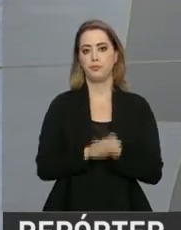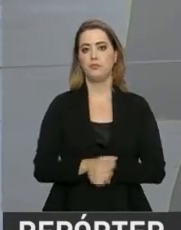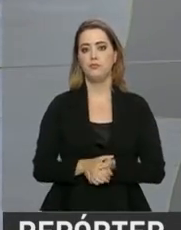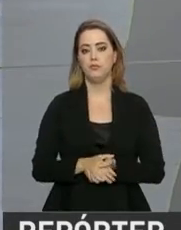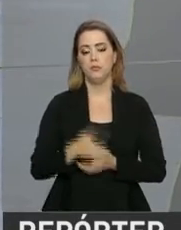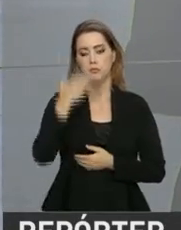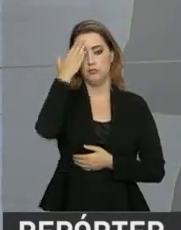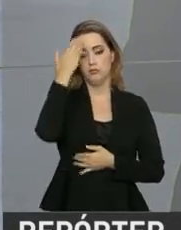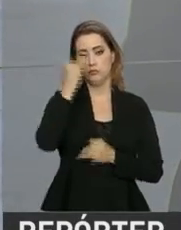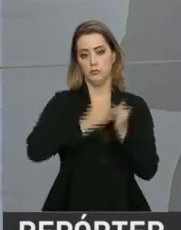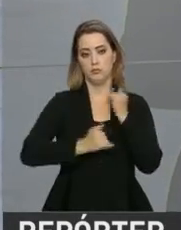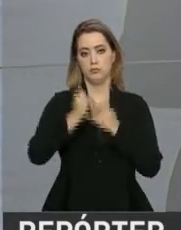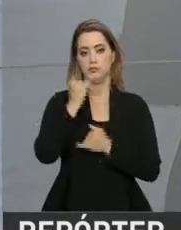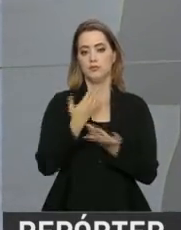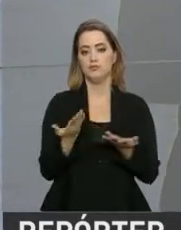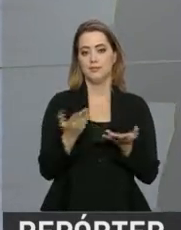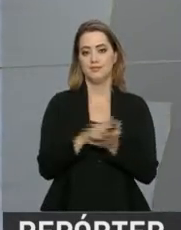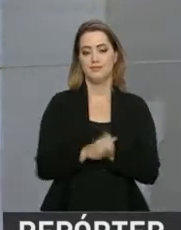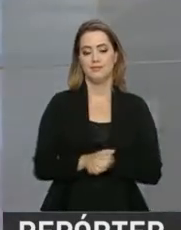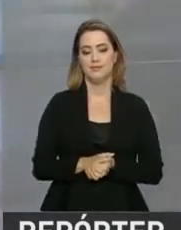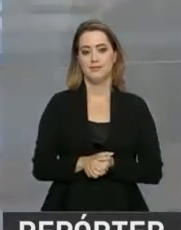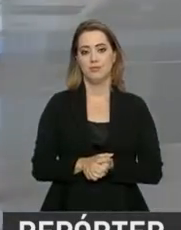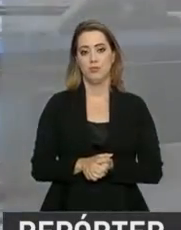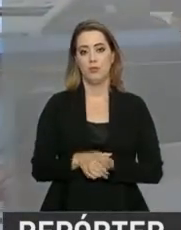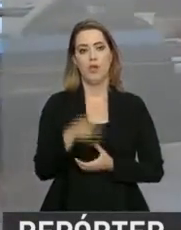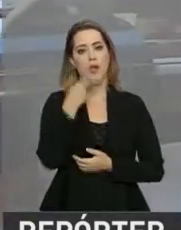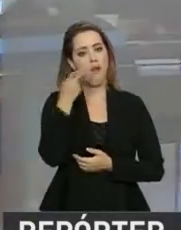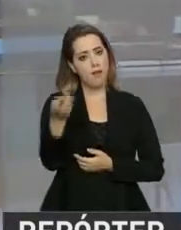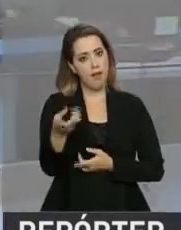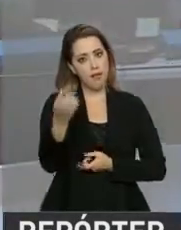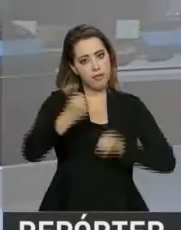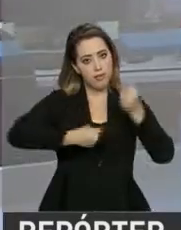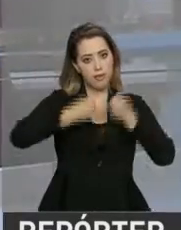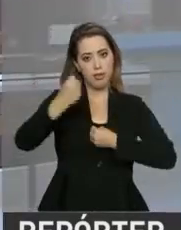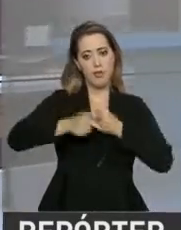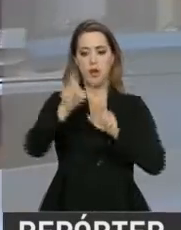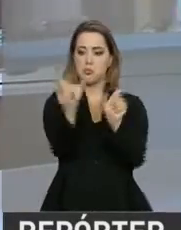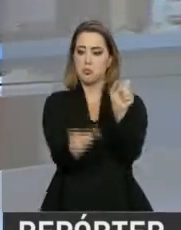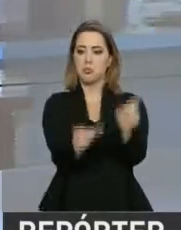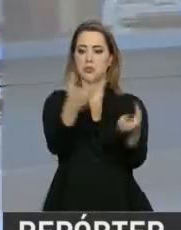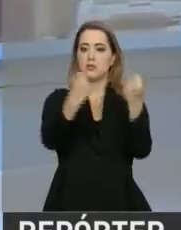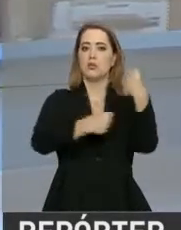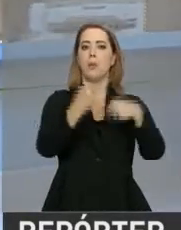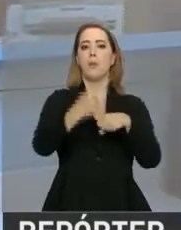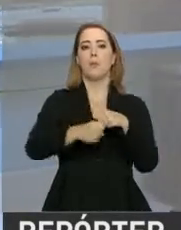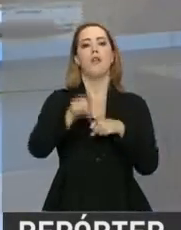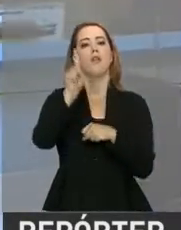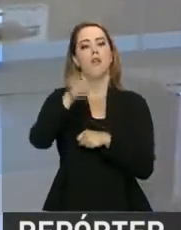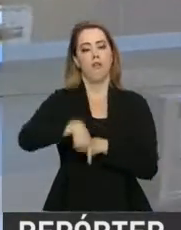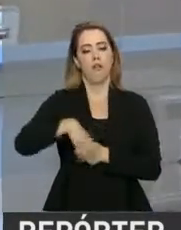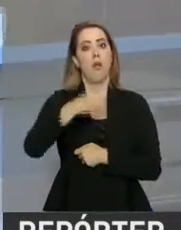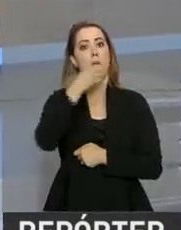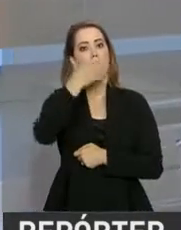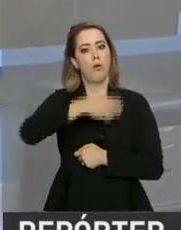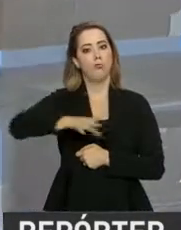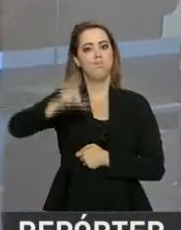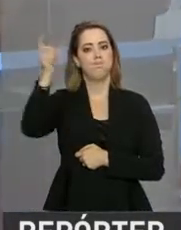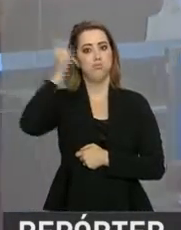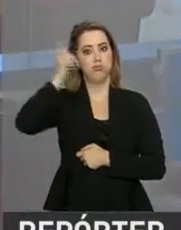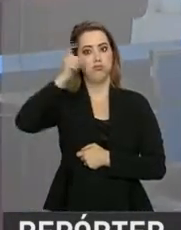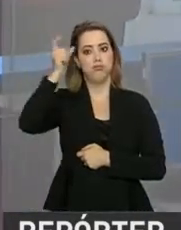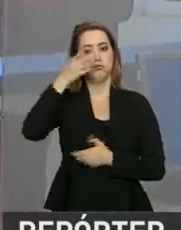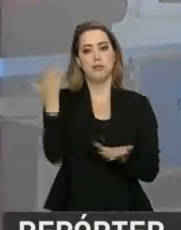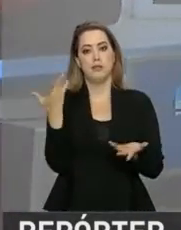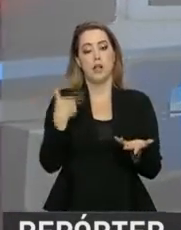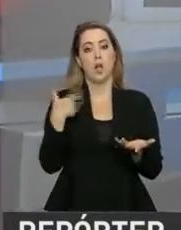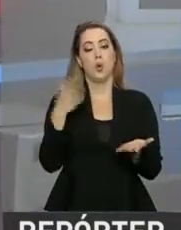pelas informações, Paulo La Sálvia. E por falar em trânsito, motoristas, é bom eles ficarem atentos. As multas para